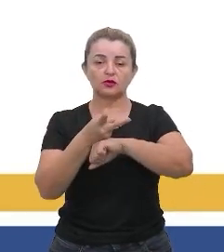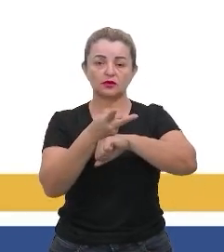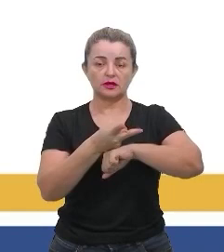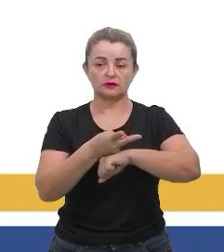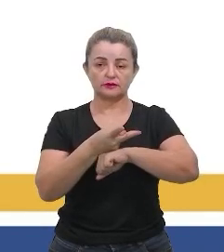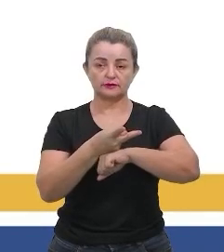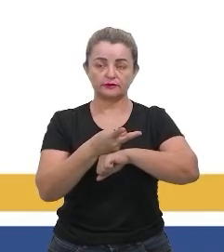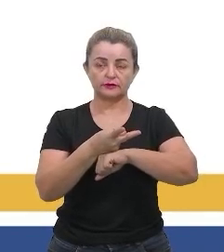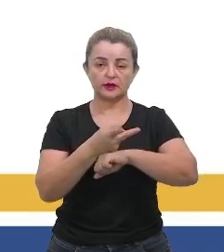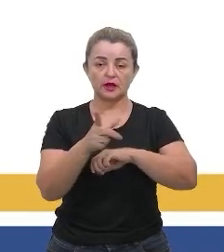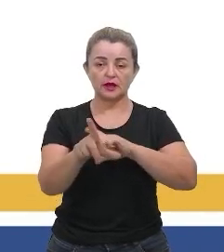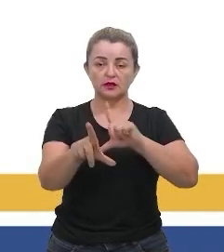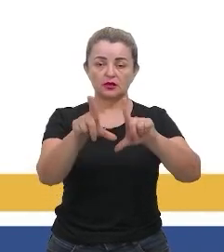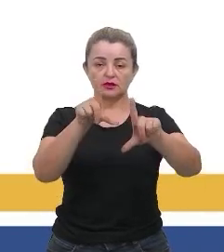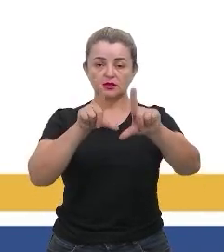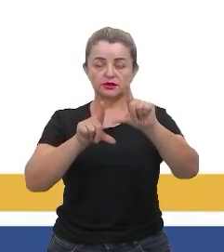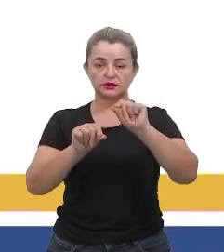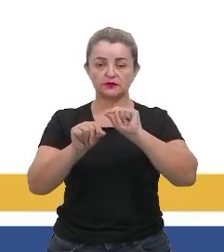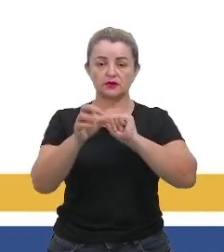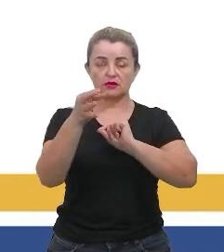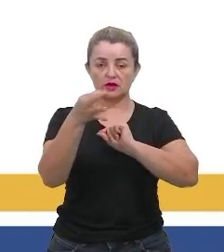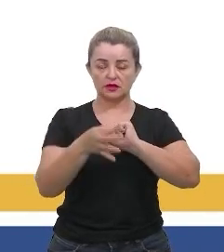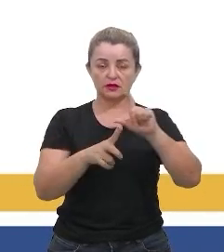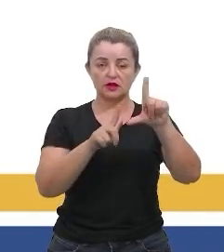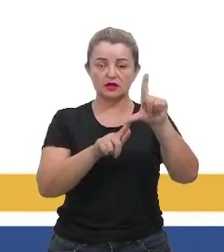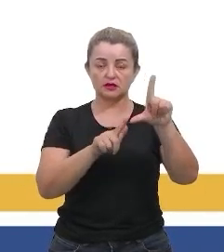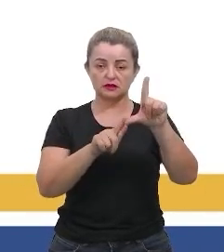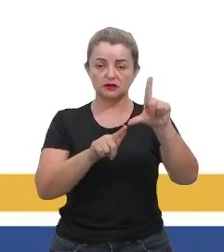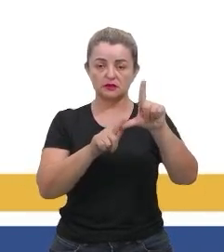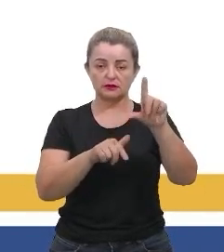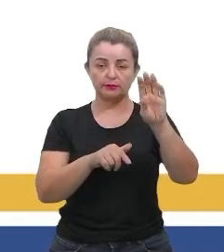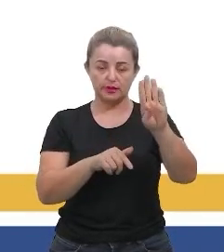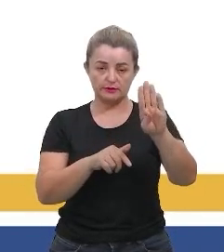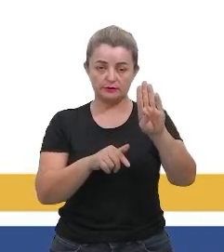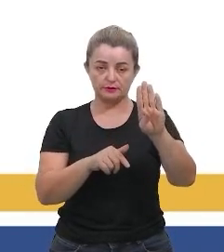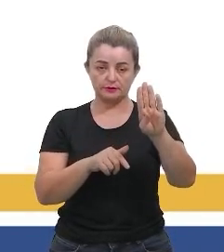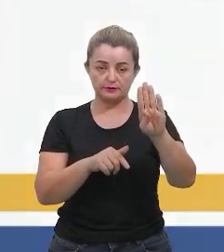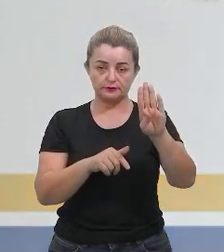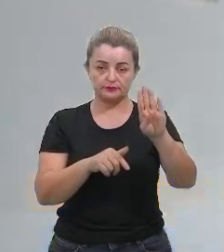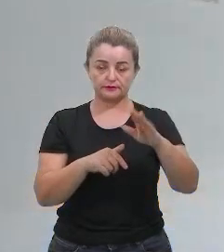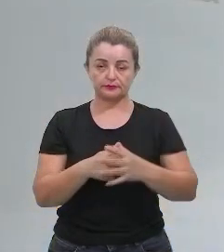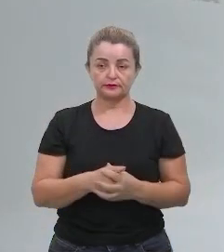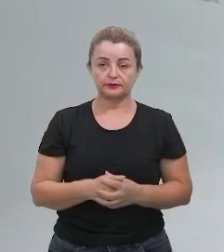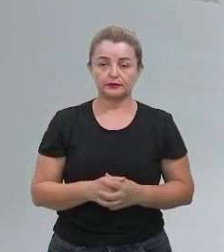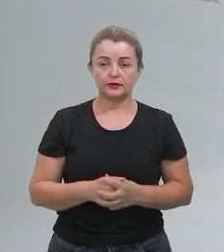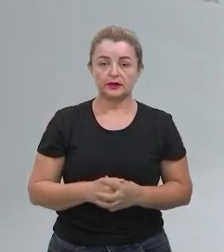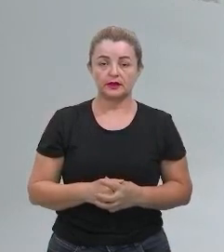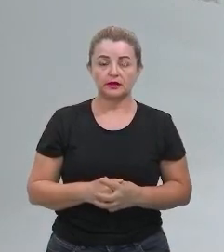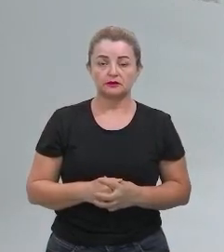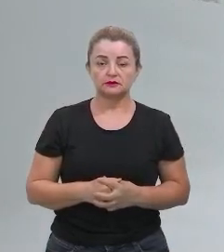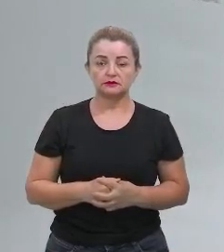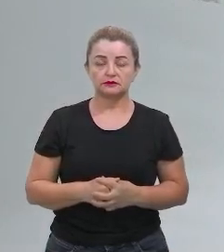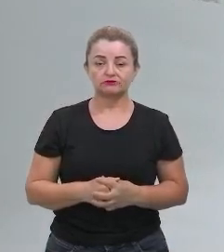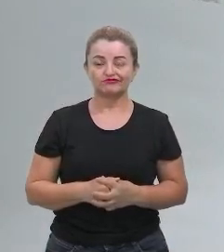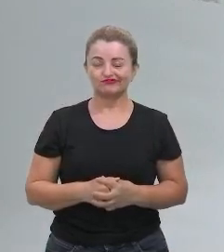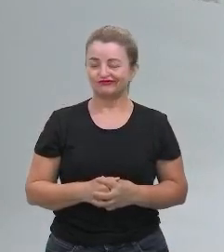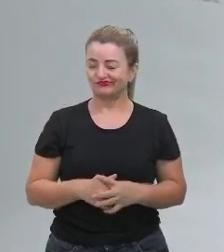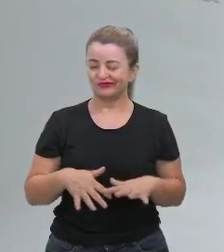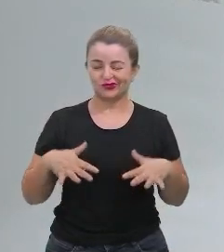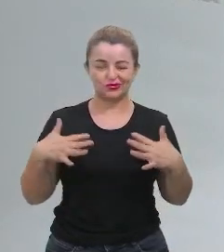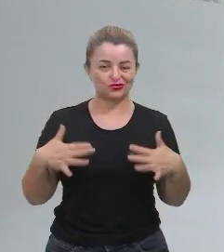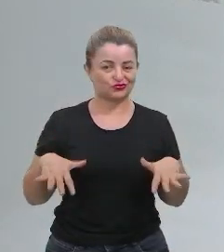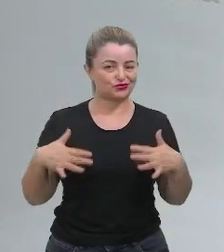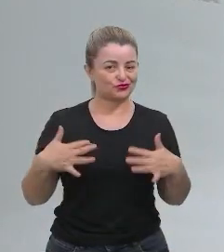bom? Alternativa correta, letra B de bola. Ok, pessoal? Gente, questãozinha